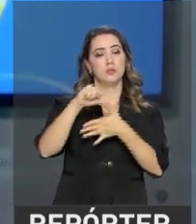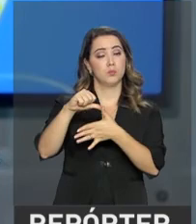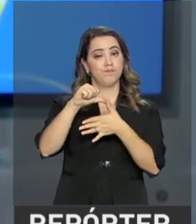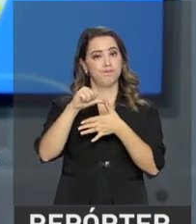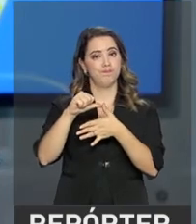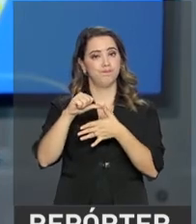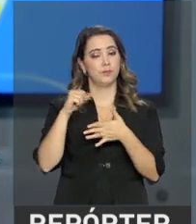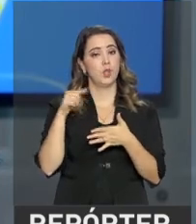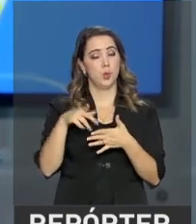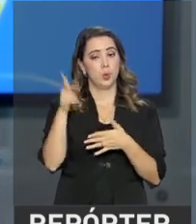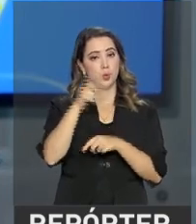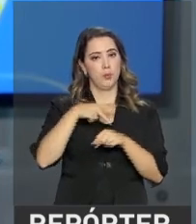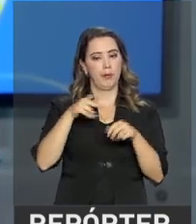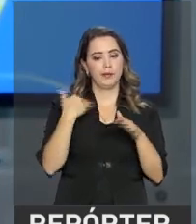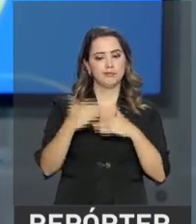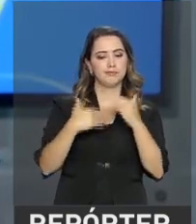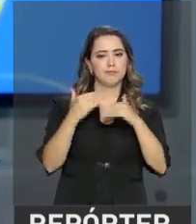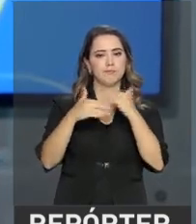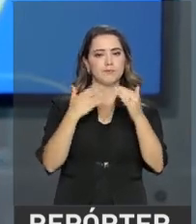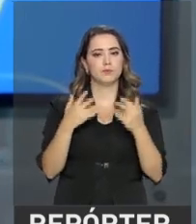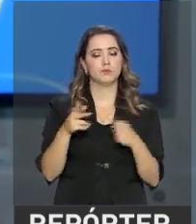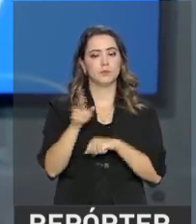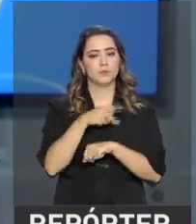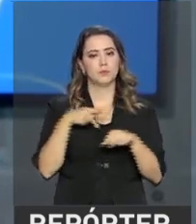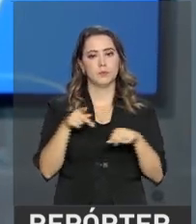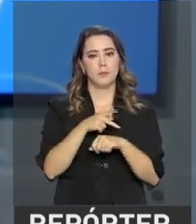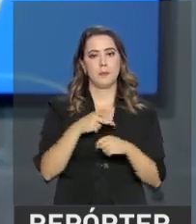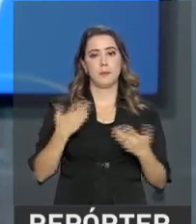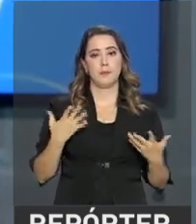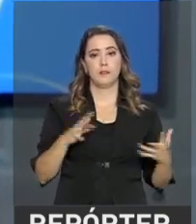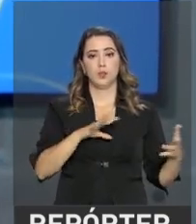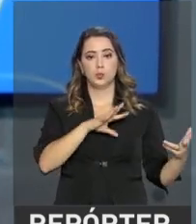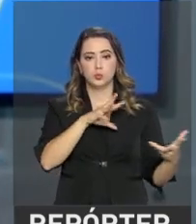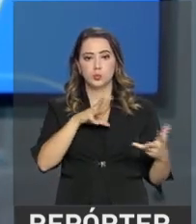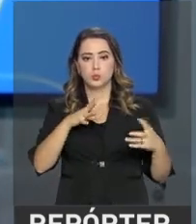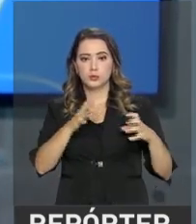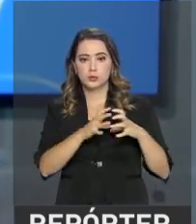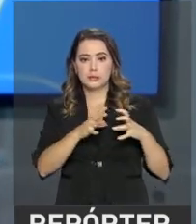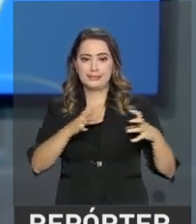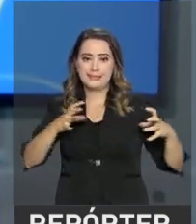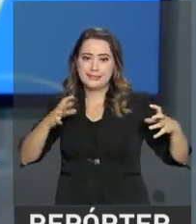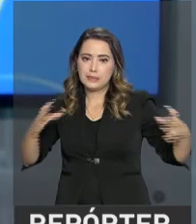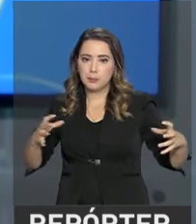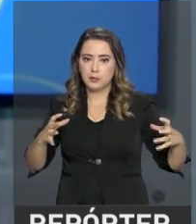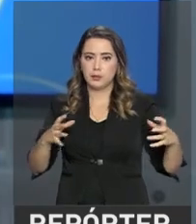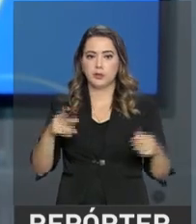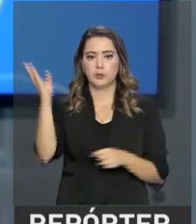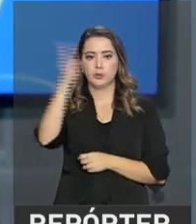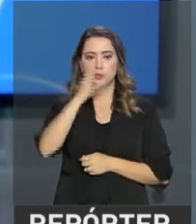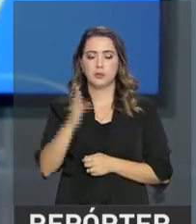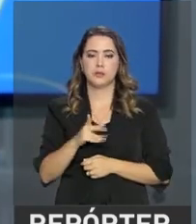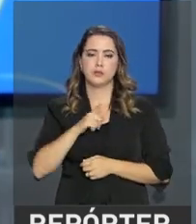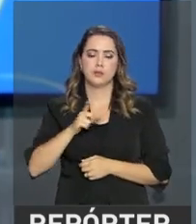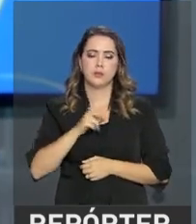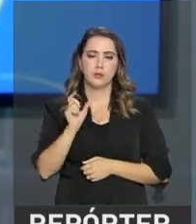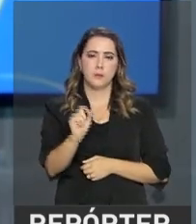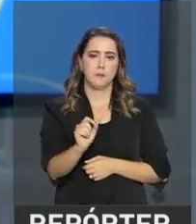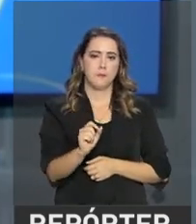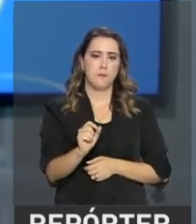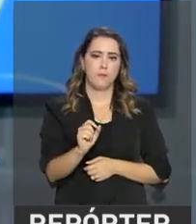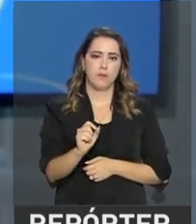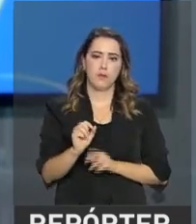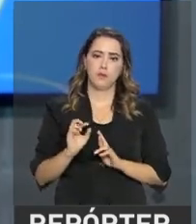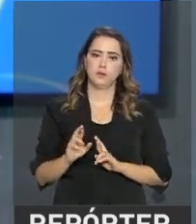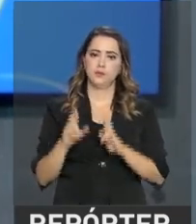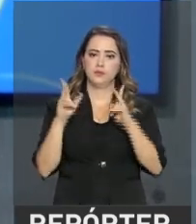primeiro encontro num país em desenvolvimento de um país das dimensões do brasil e que tem em